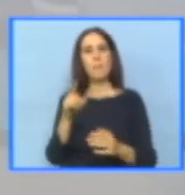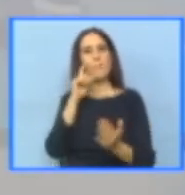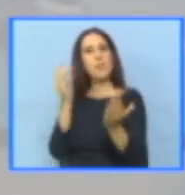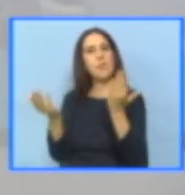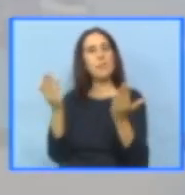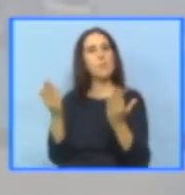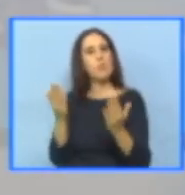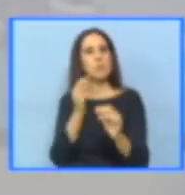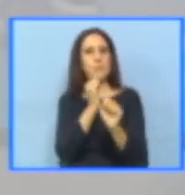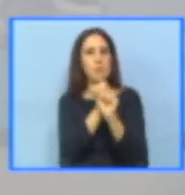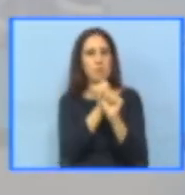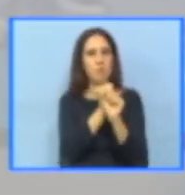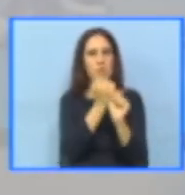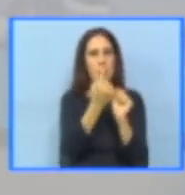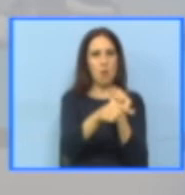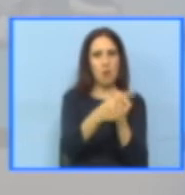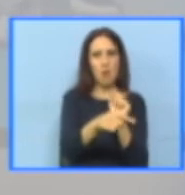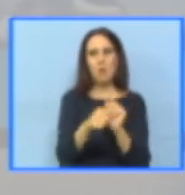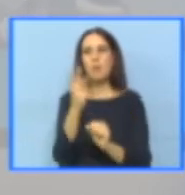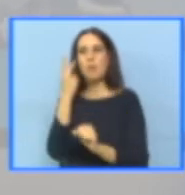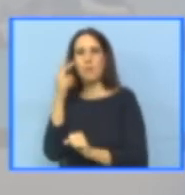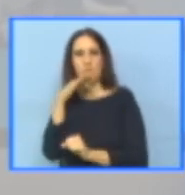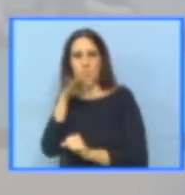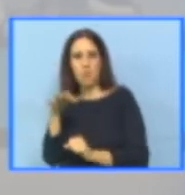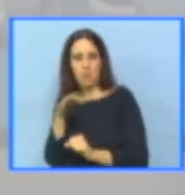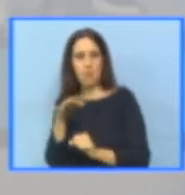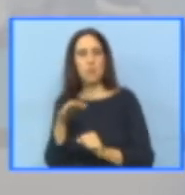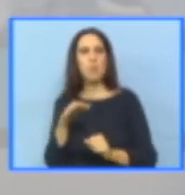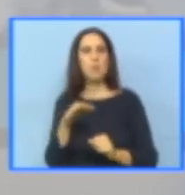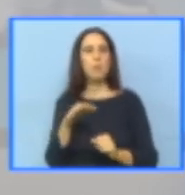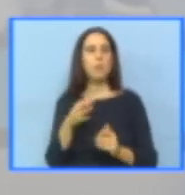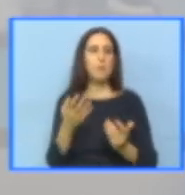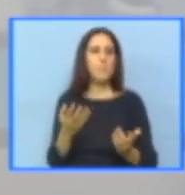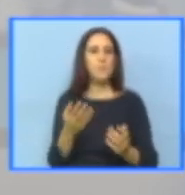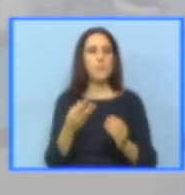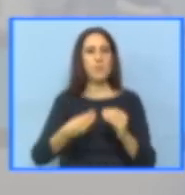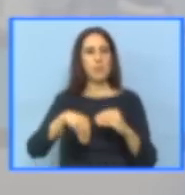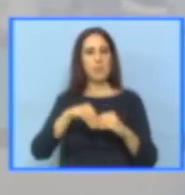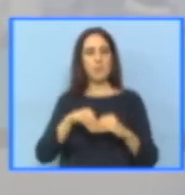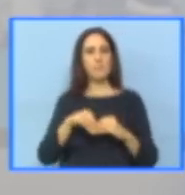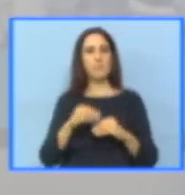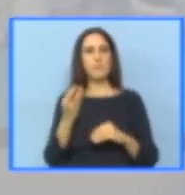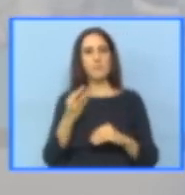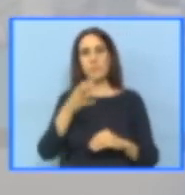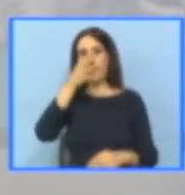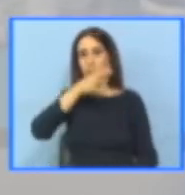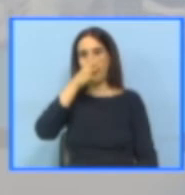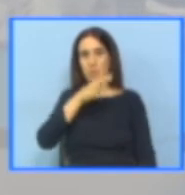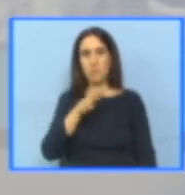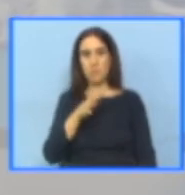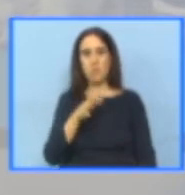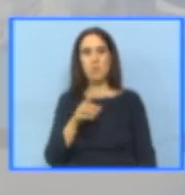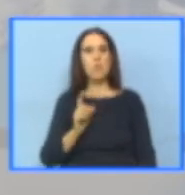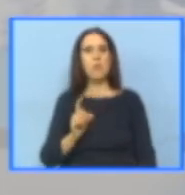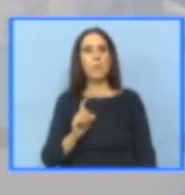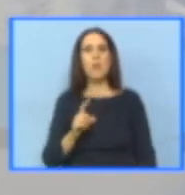entre trabalho e vida familiar, e ainda à questão do lazer, que não é